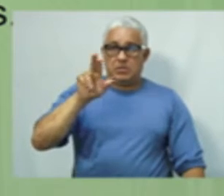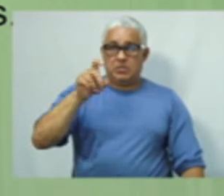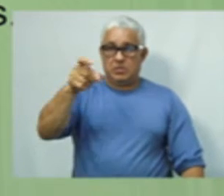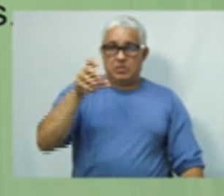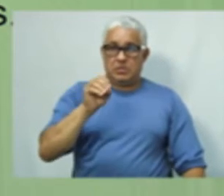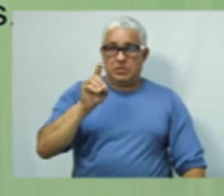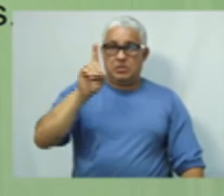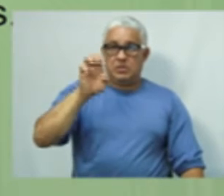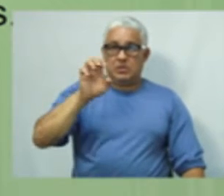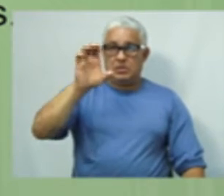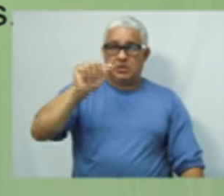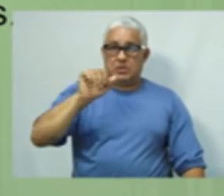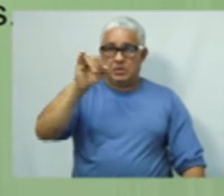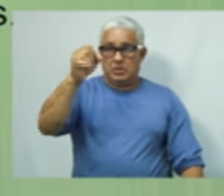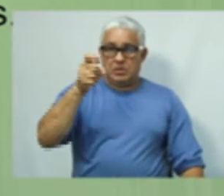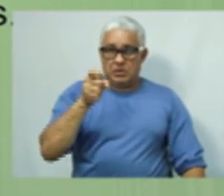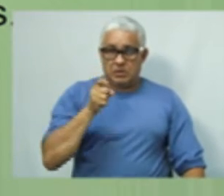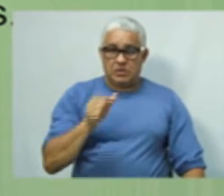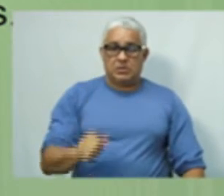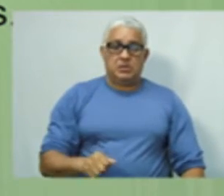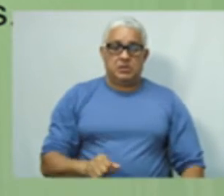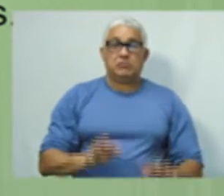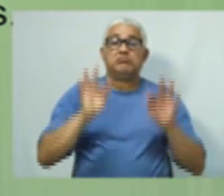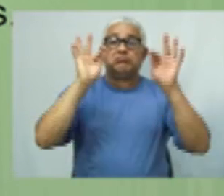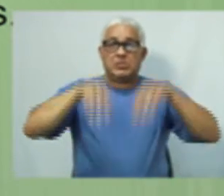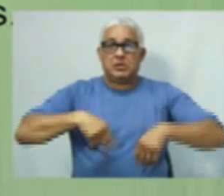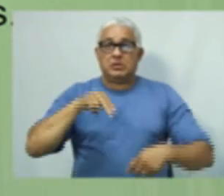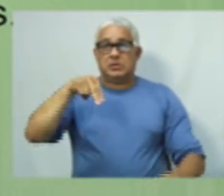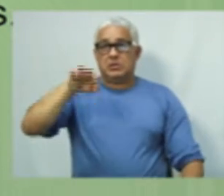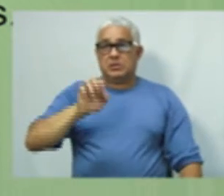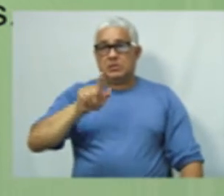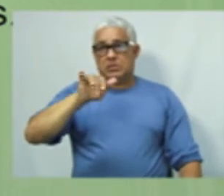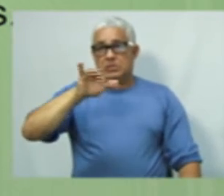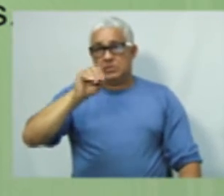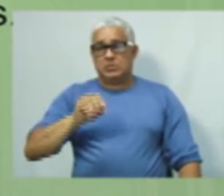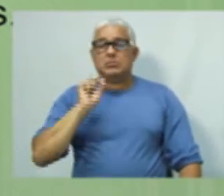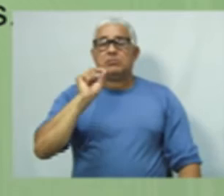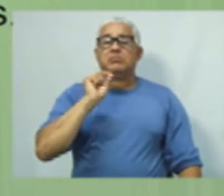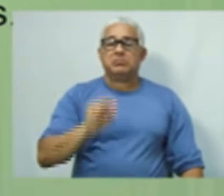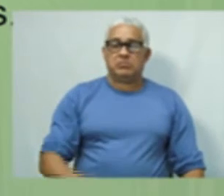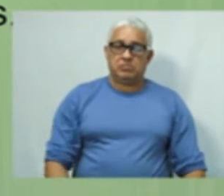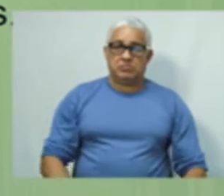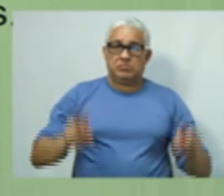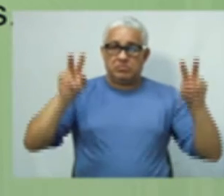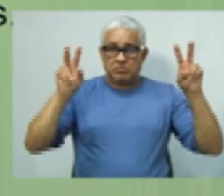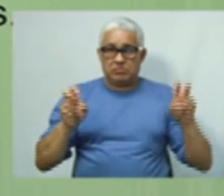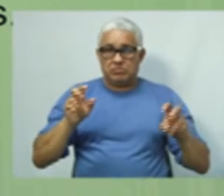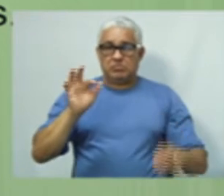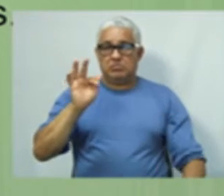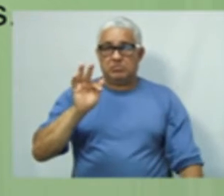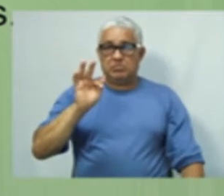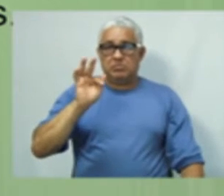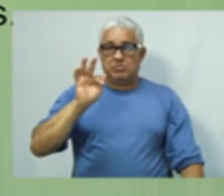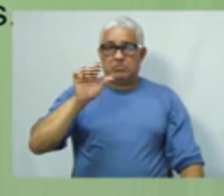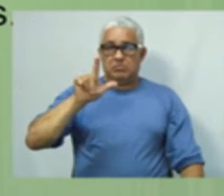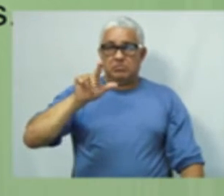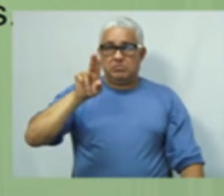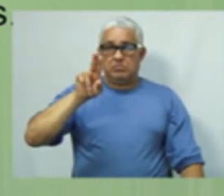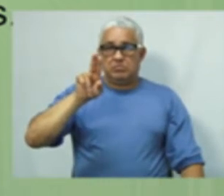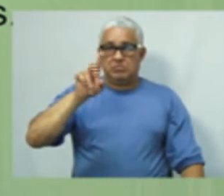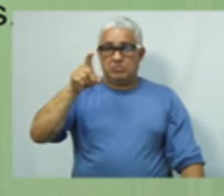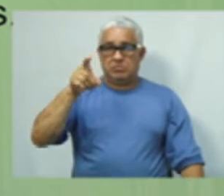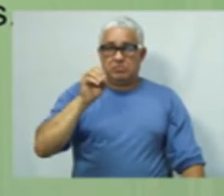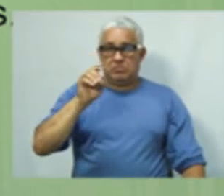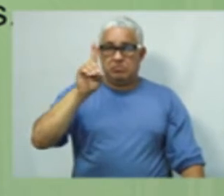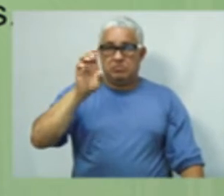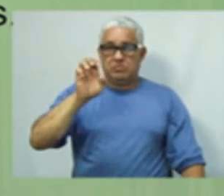que é ali o finalmente do negócio. O que é esse fluxo de caixa que a professora falou tanto no decorrer das aulas,